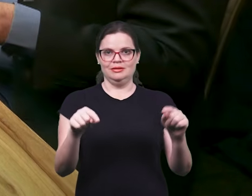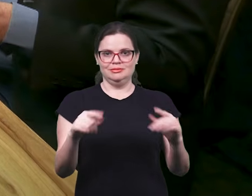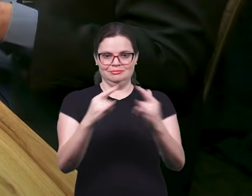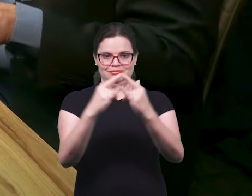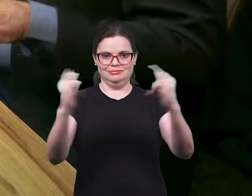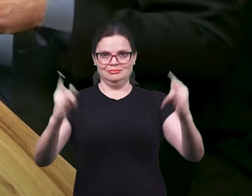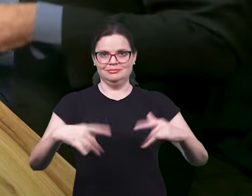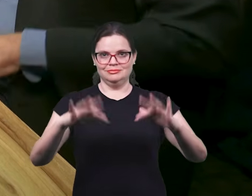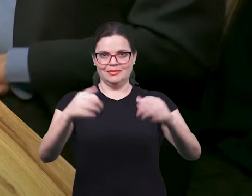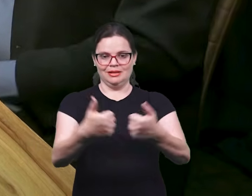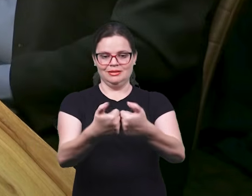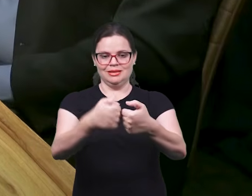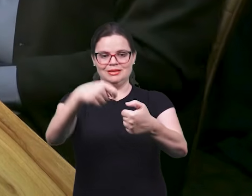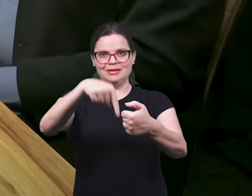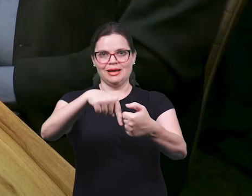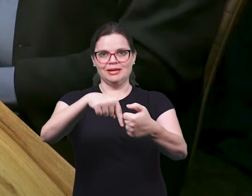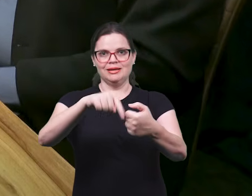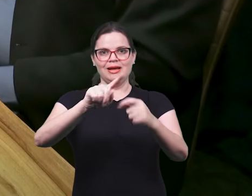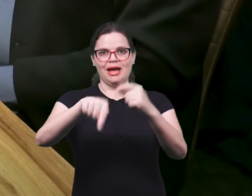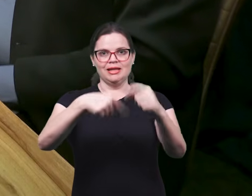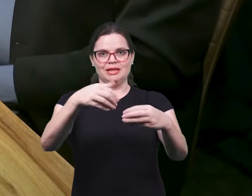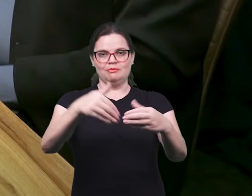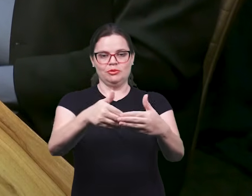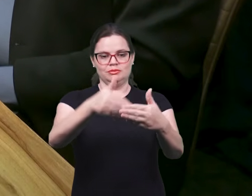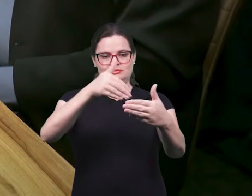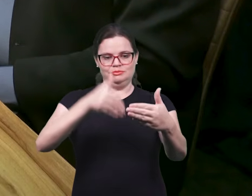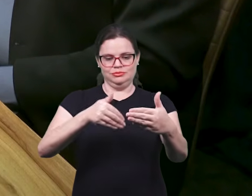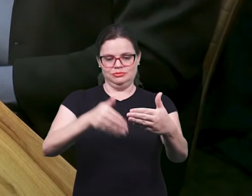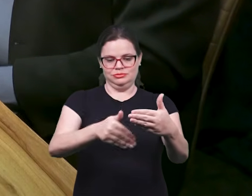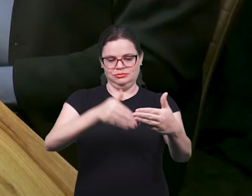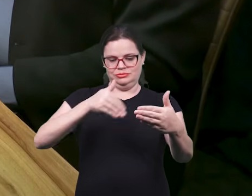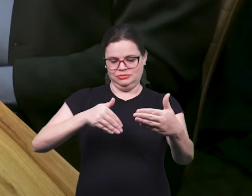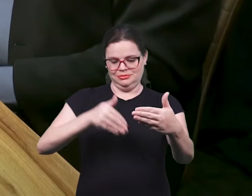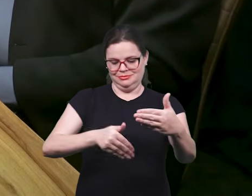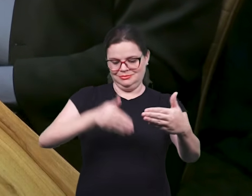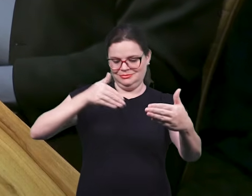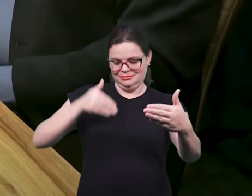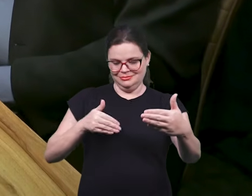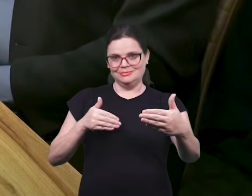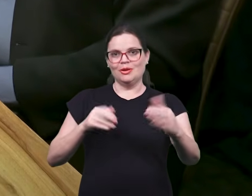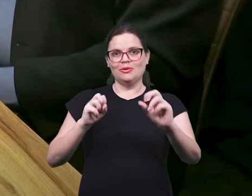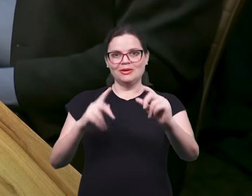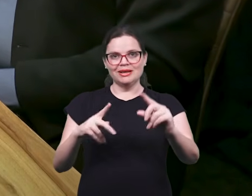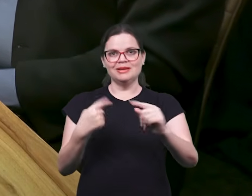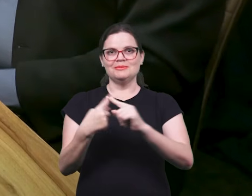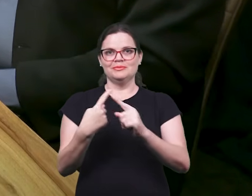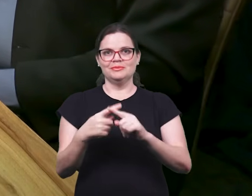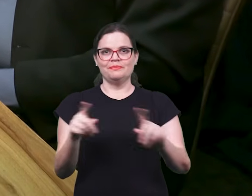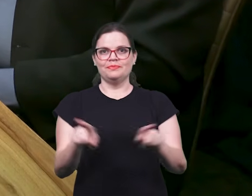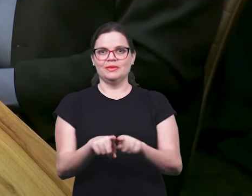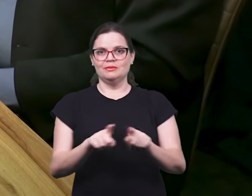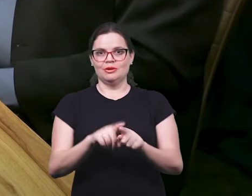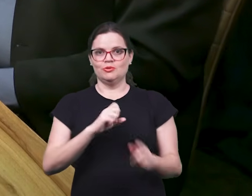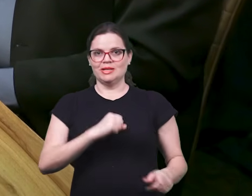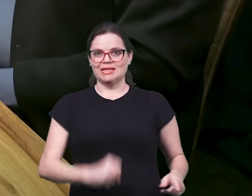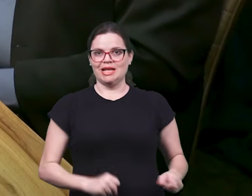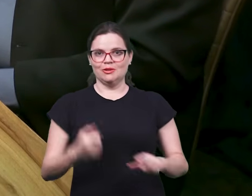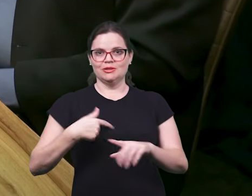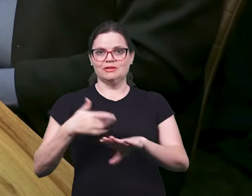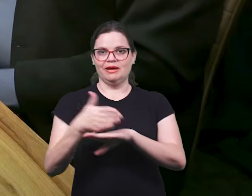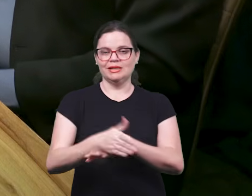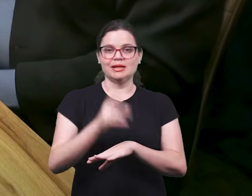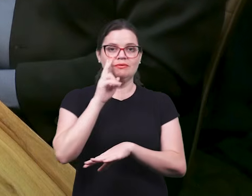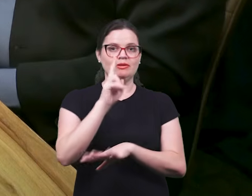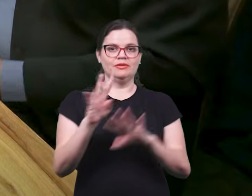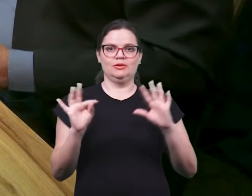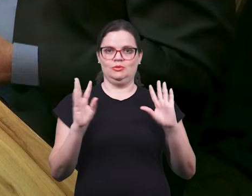fora. Amém. Né? Até lá nos portais. Até no homem que está lá. Nas cortinadas e no homem que vai entrar para ver tudo que Deus